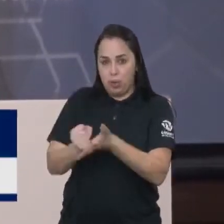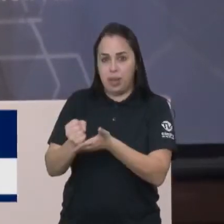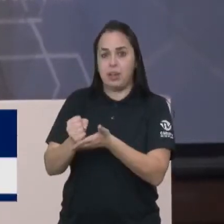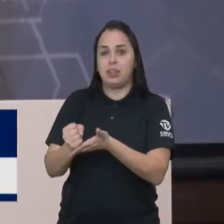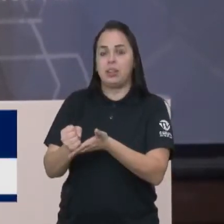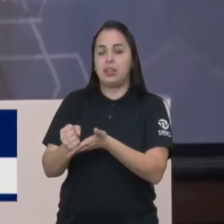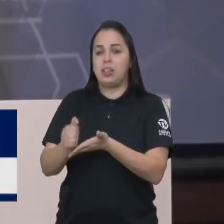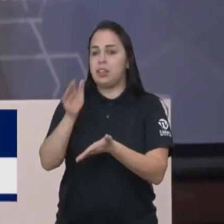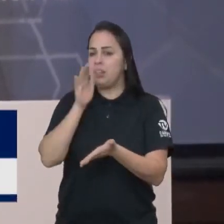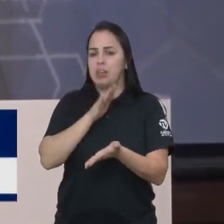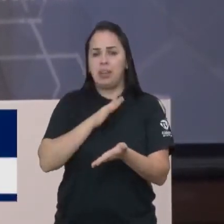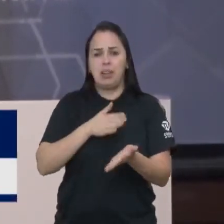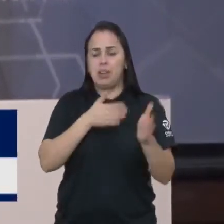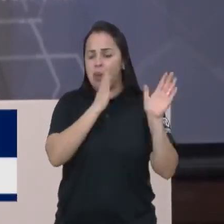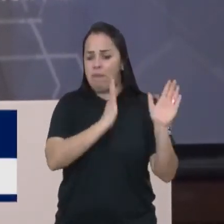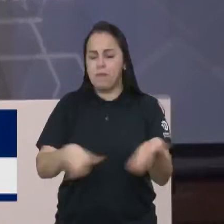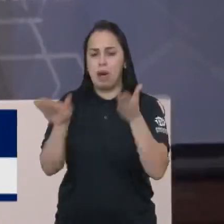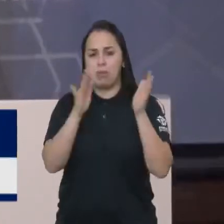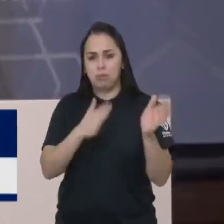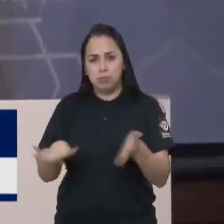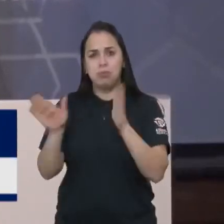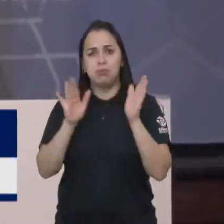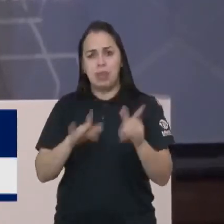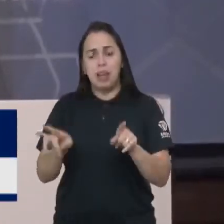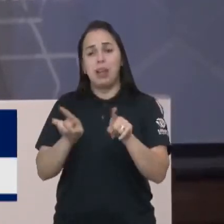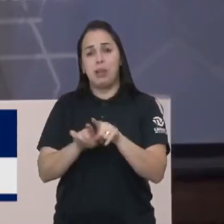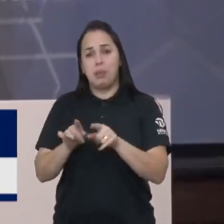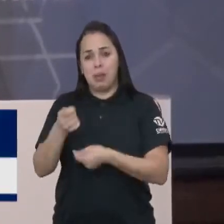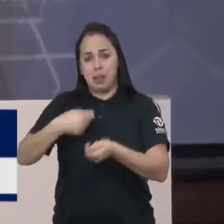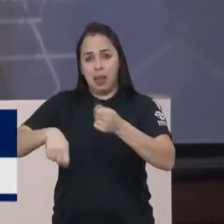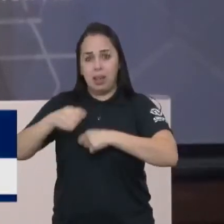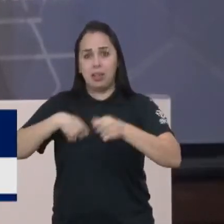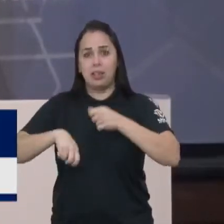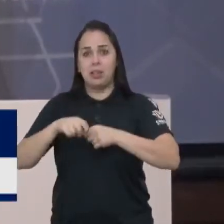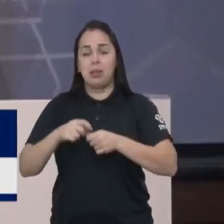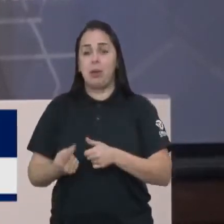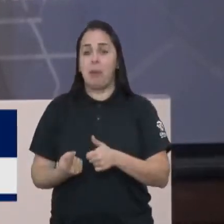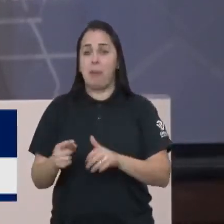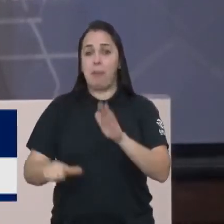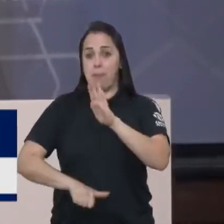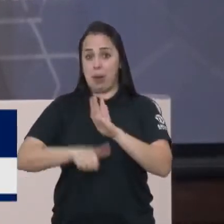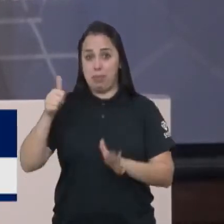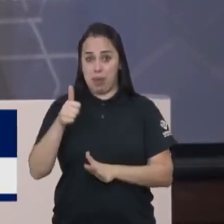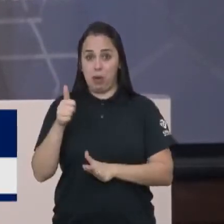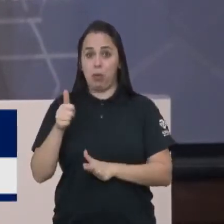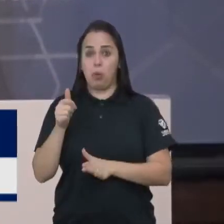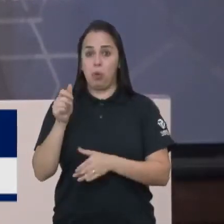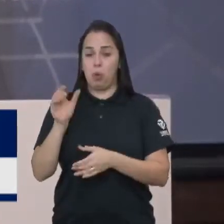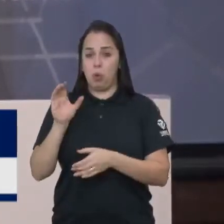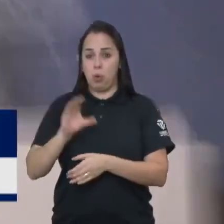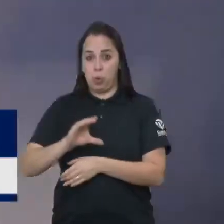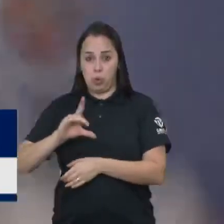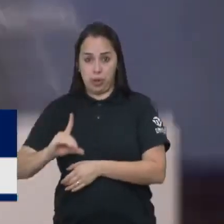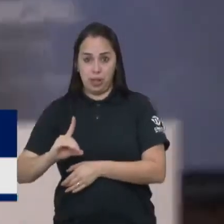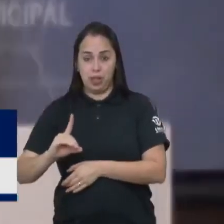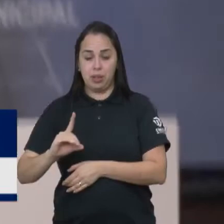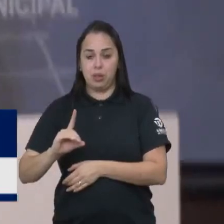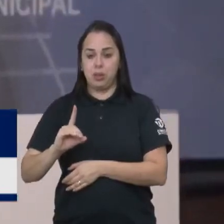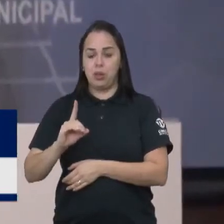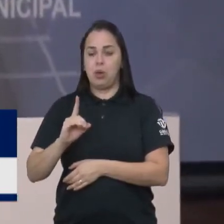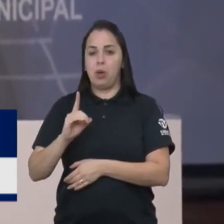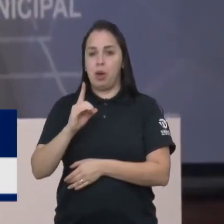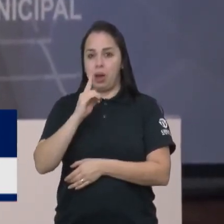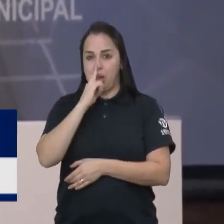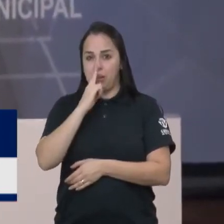o fluxo administrativo e que teve como seu primeiro coordenador de equipe Anderson Farias, hoje